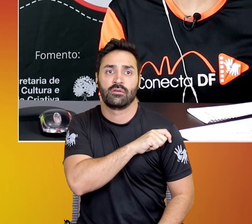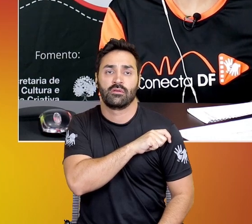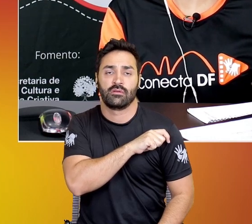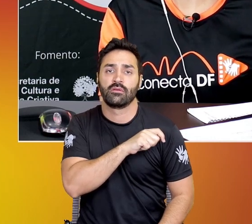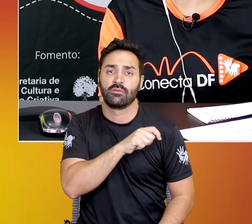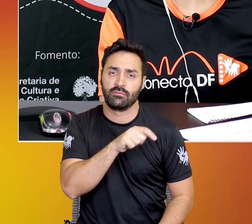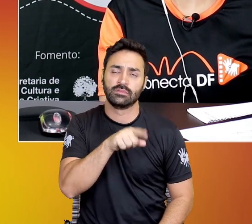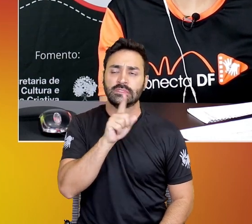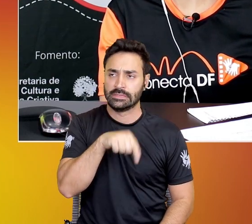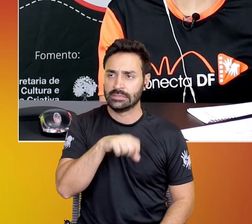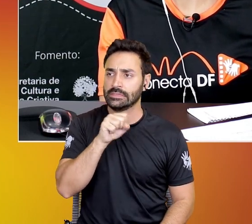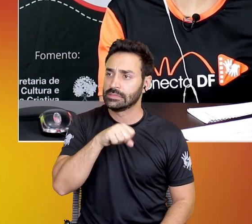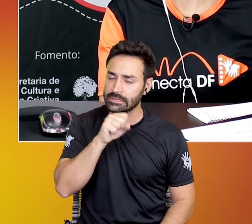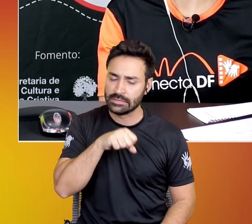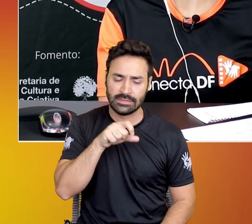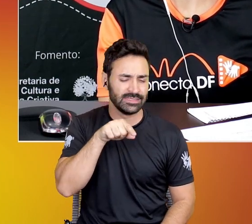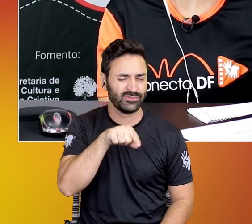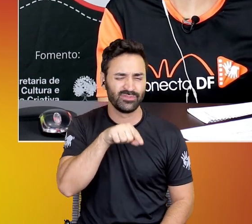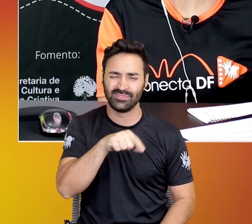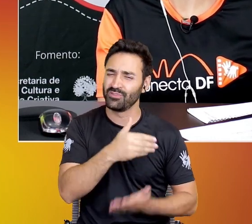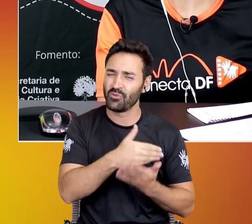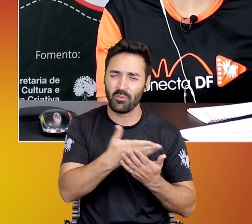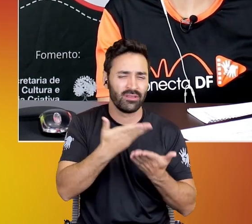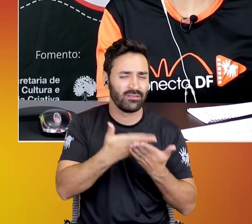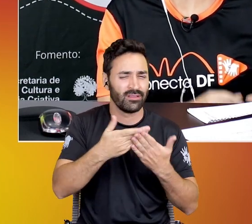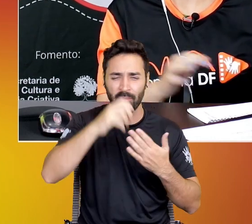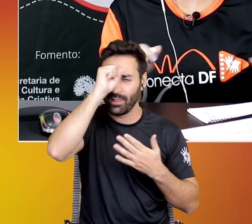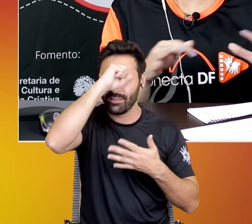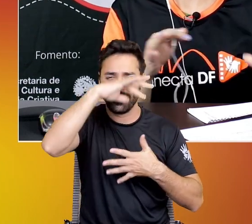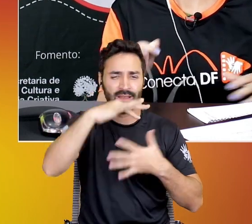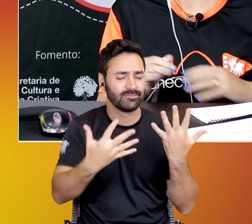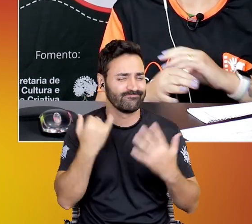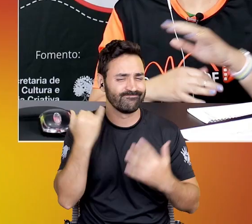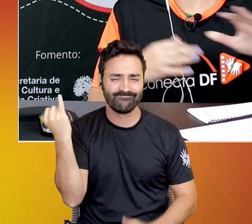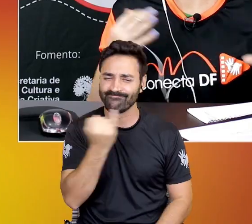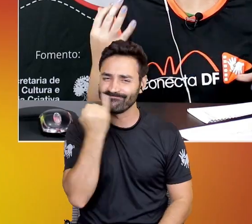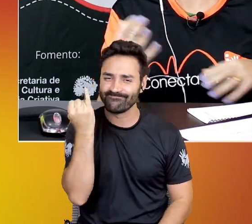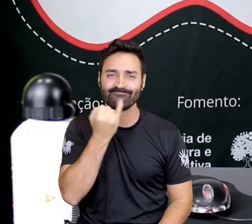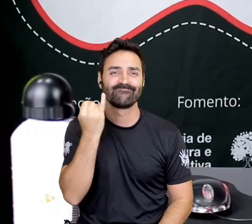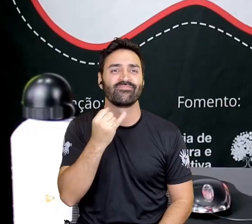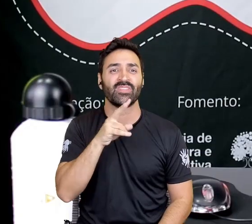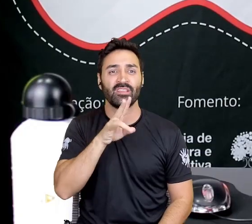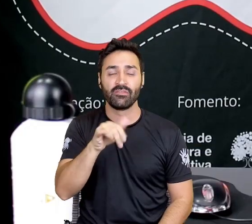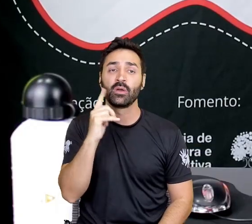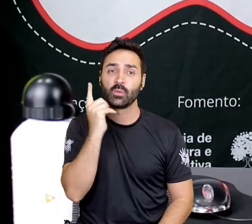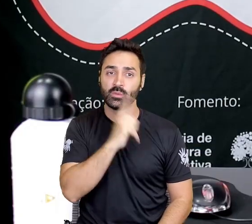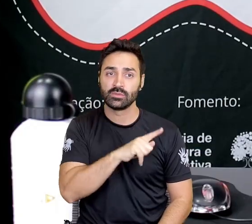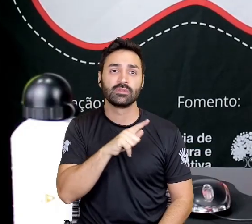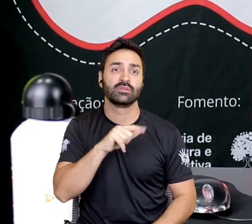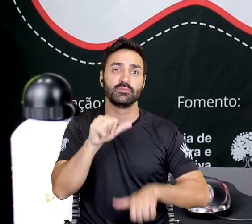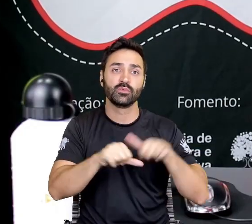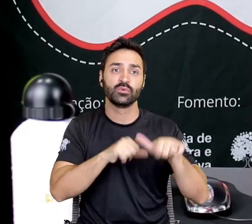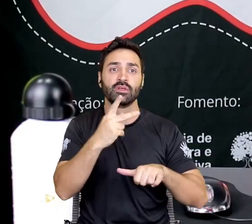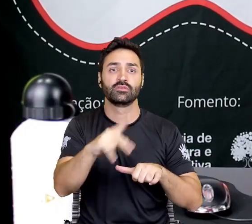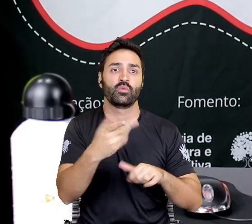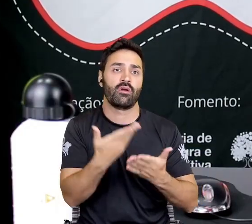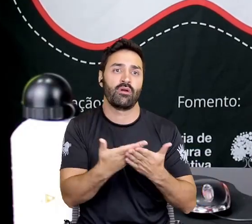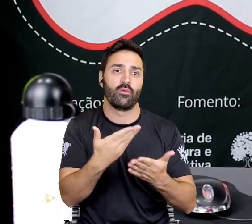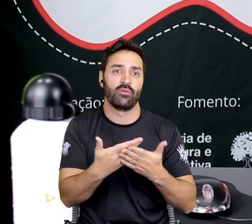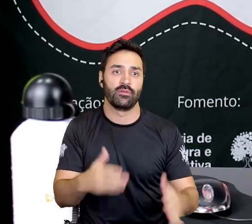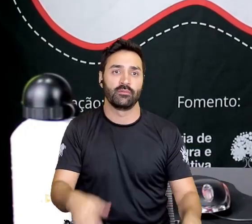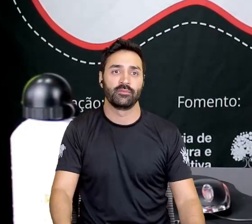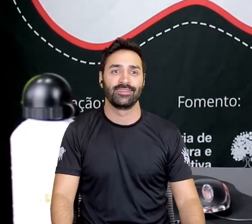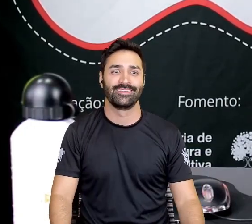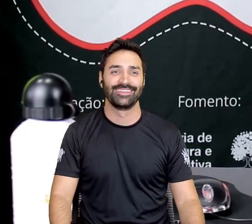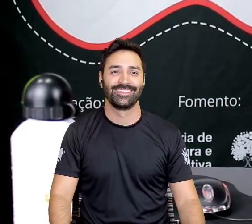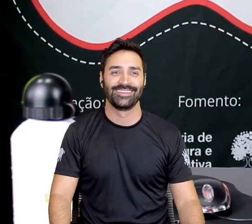é fundamental, esse pontapé que você está dando. Entrar nesse mundo, você já vai conseguir mudar, inclusive, a sua aula. Ah, que bom,